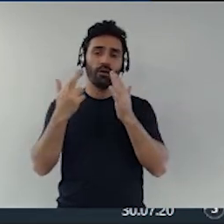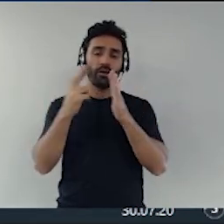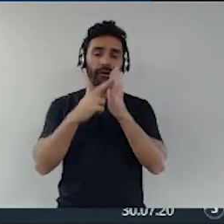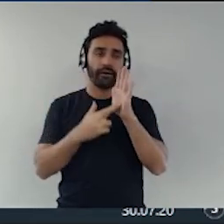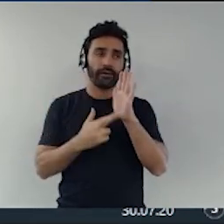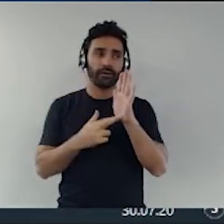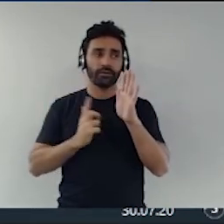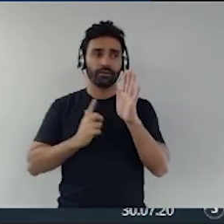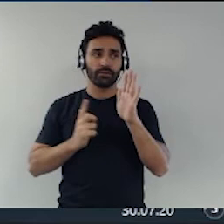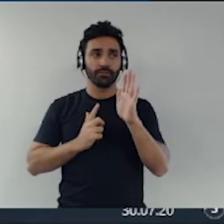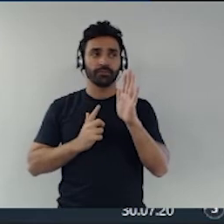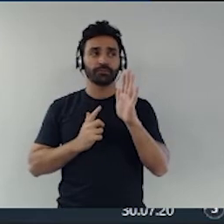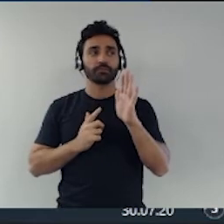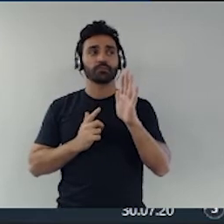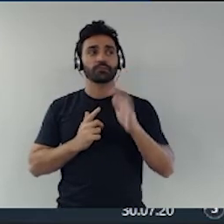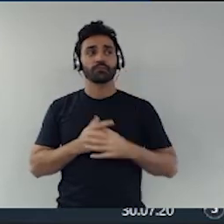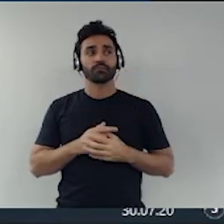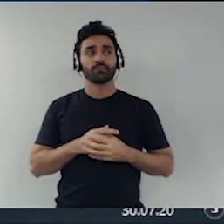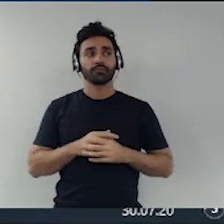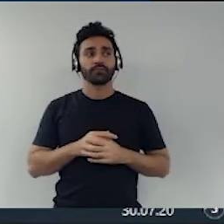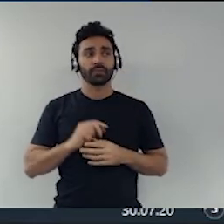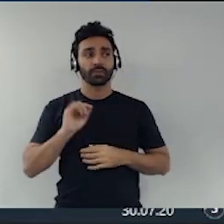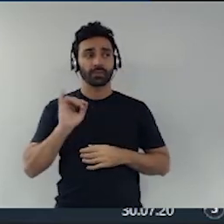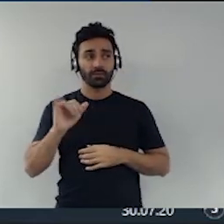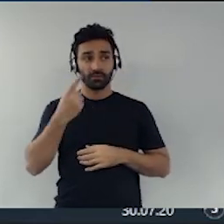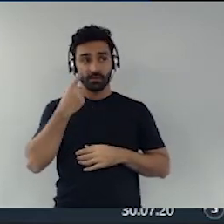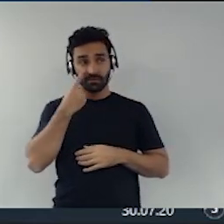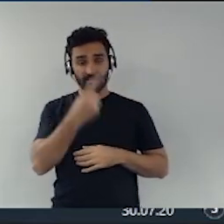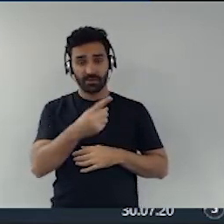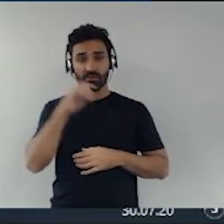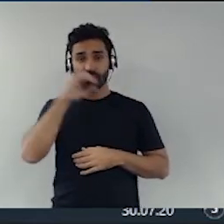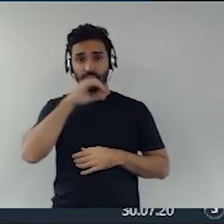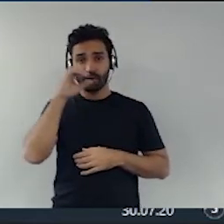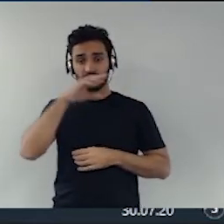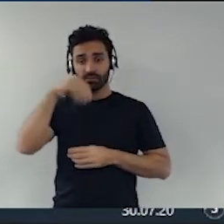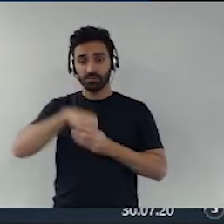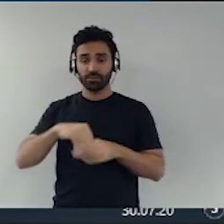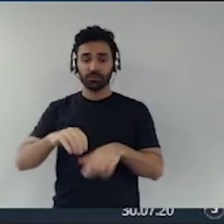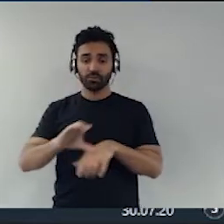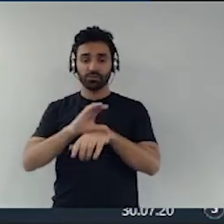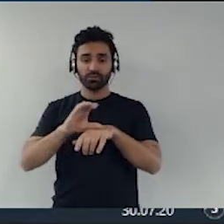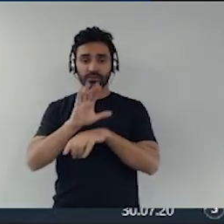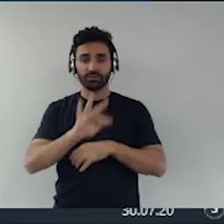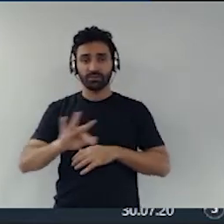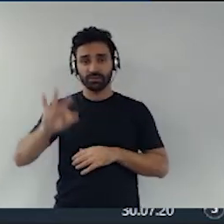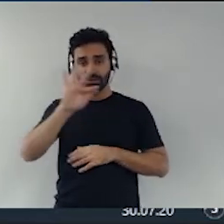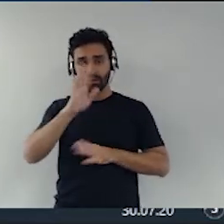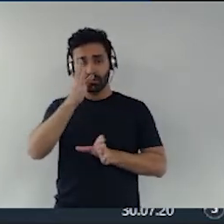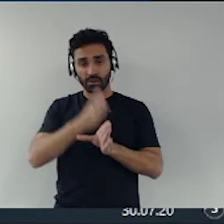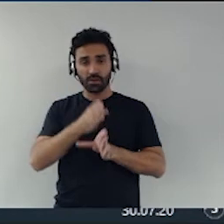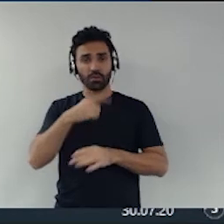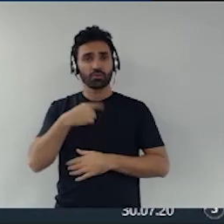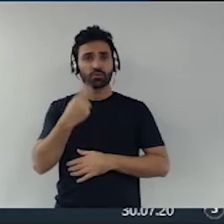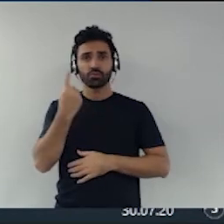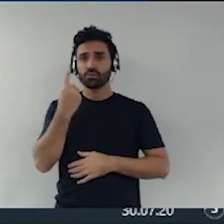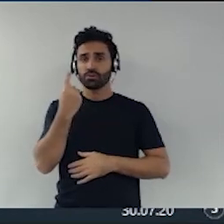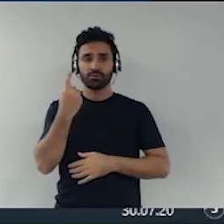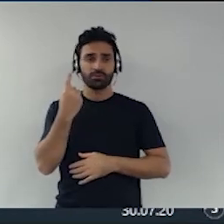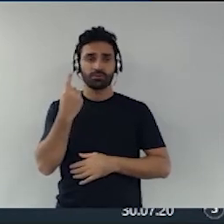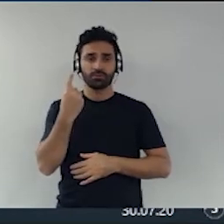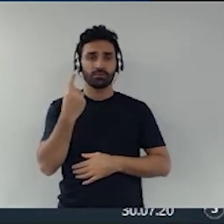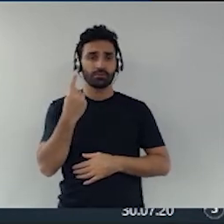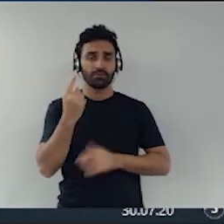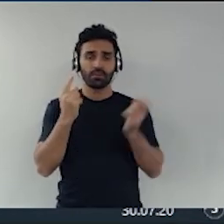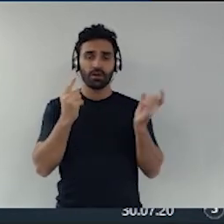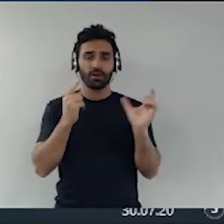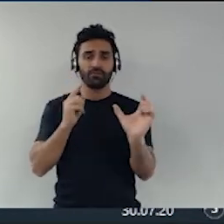esse? Olhando rapidamente na Constituição Federal, você encontra uma única menção à